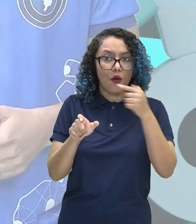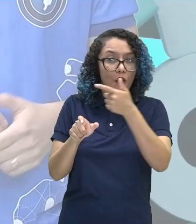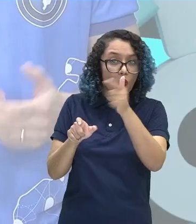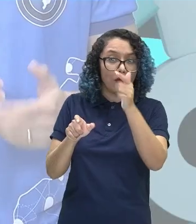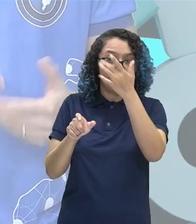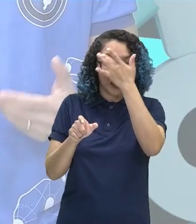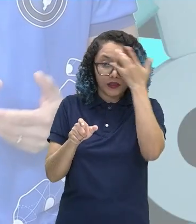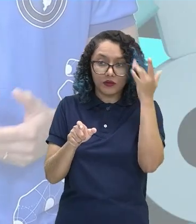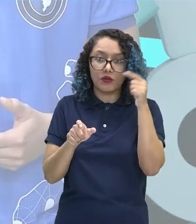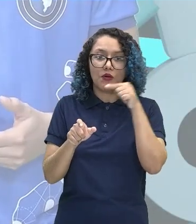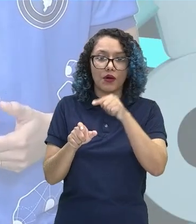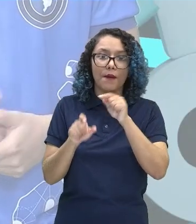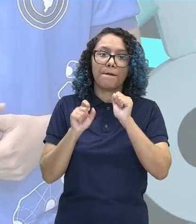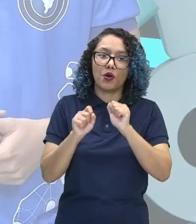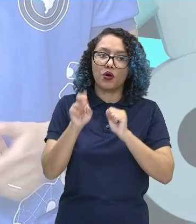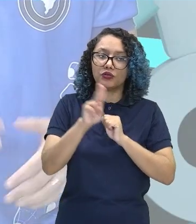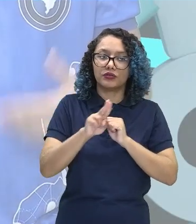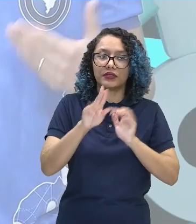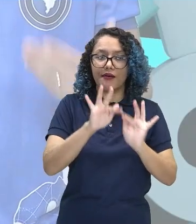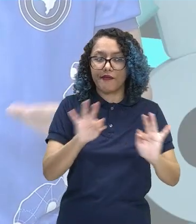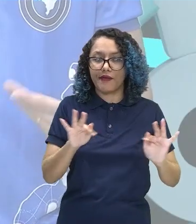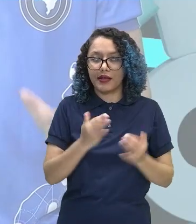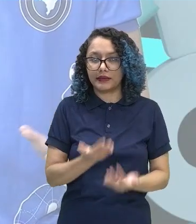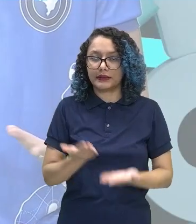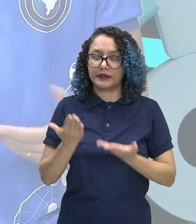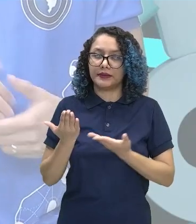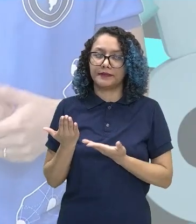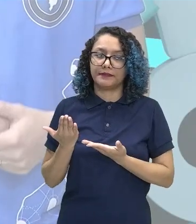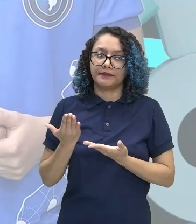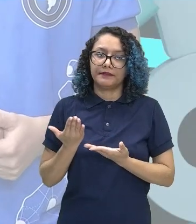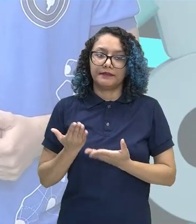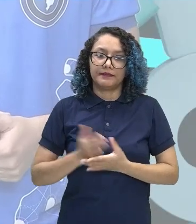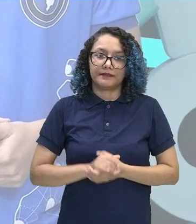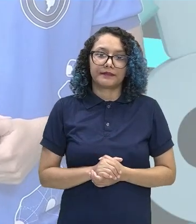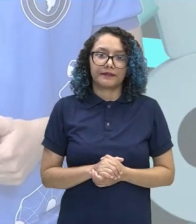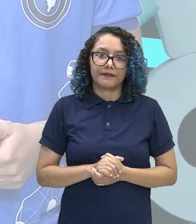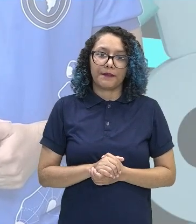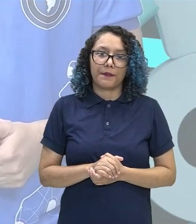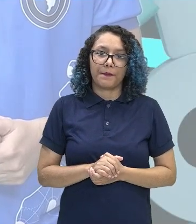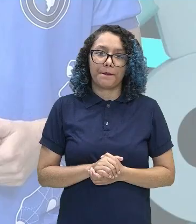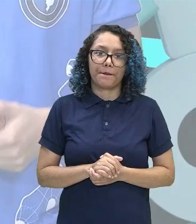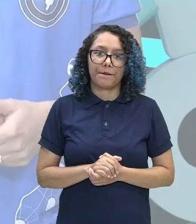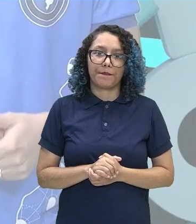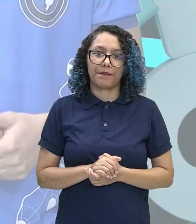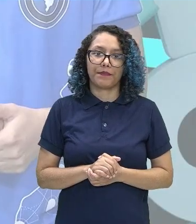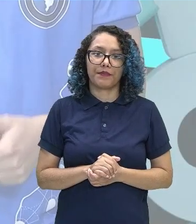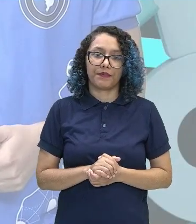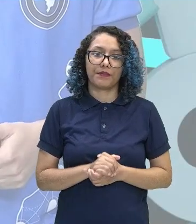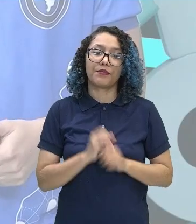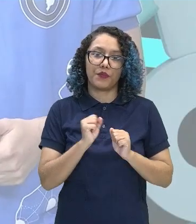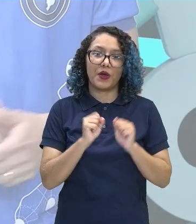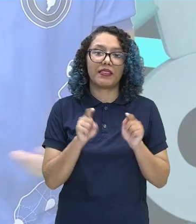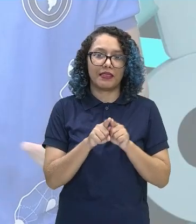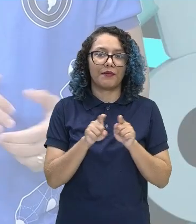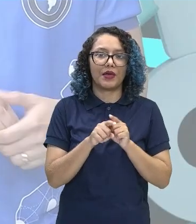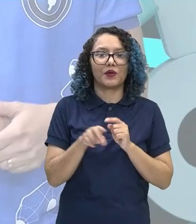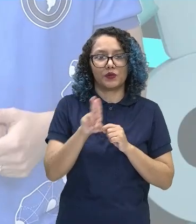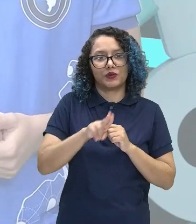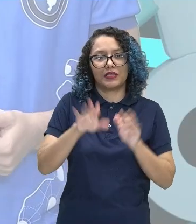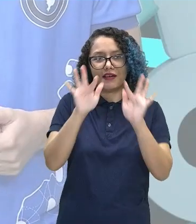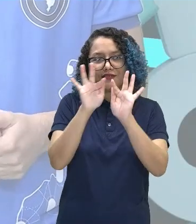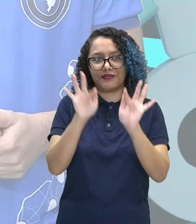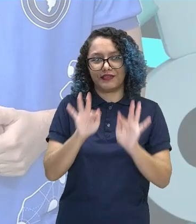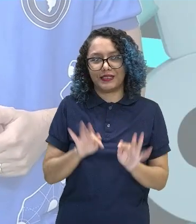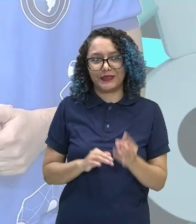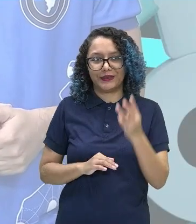ter aqui according to ciclano, de acordo com ele, eu posso também utilizar essa expressão. Então veja que nós